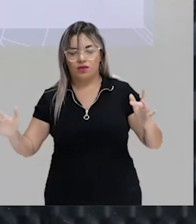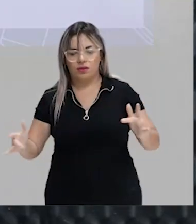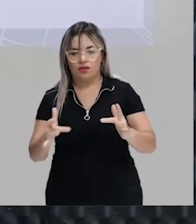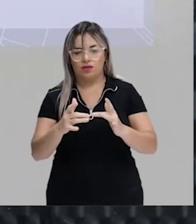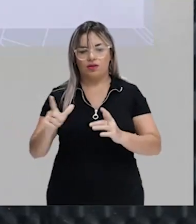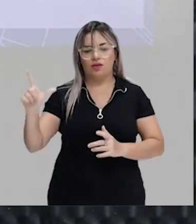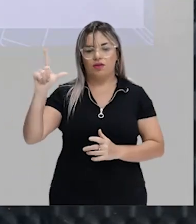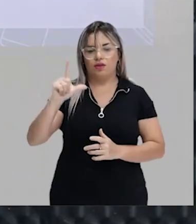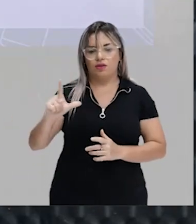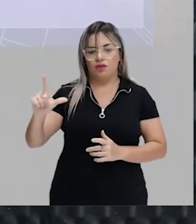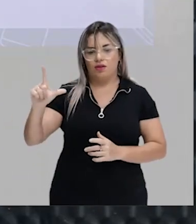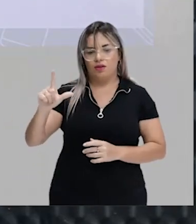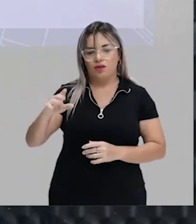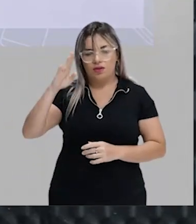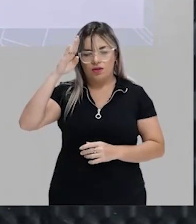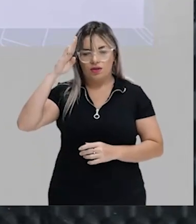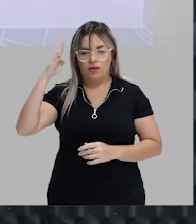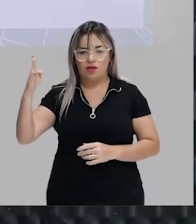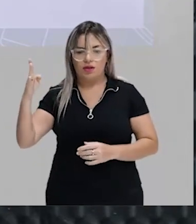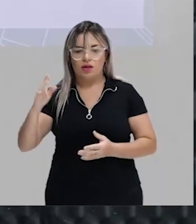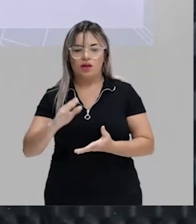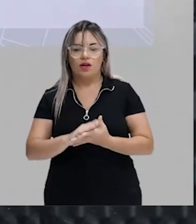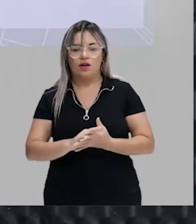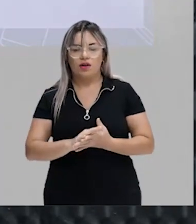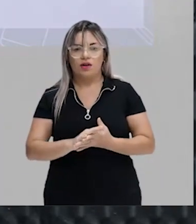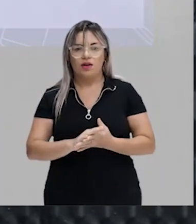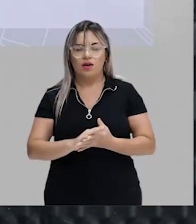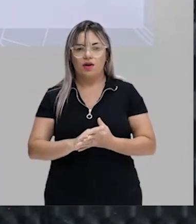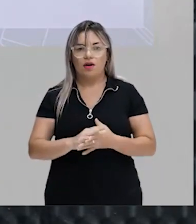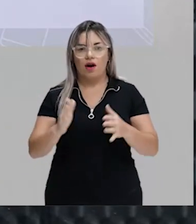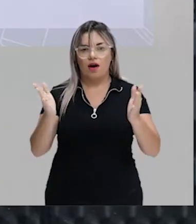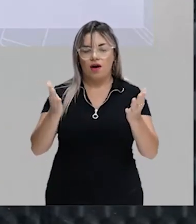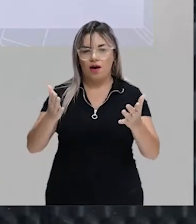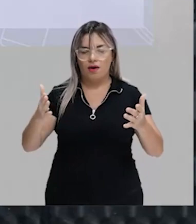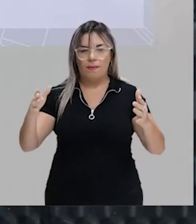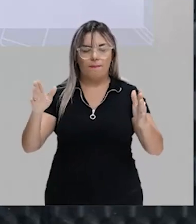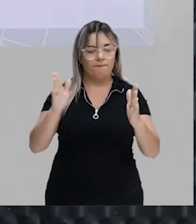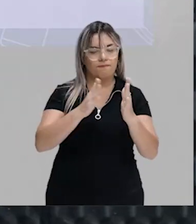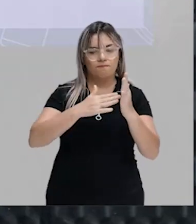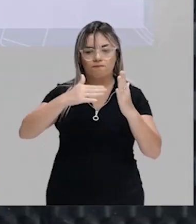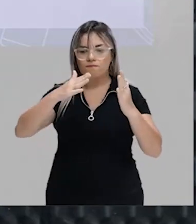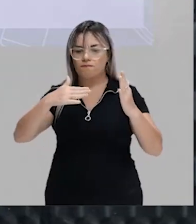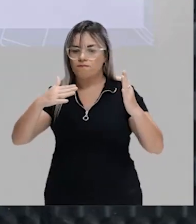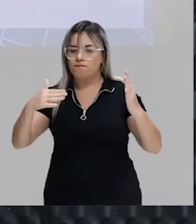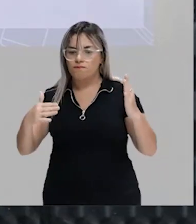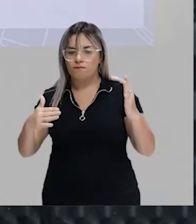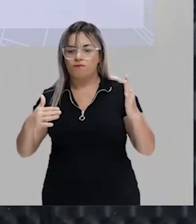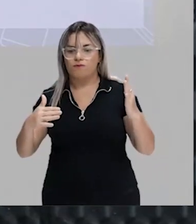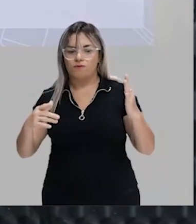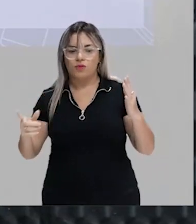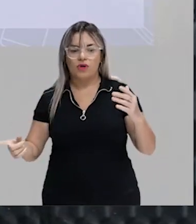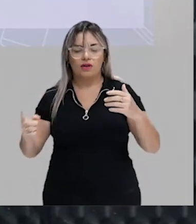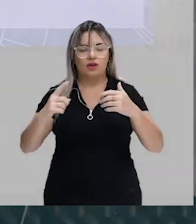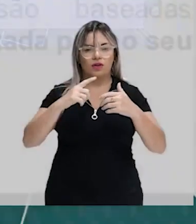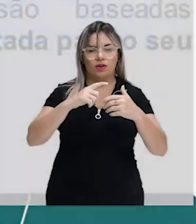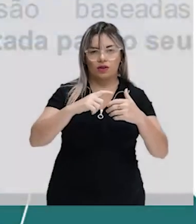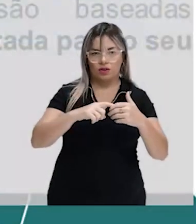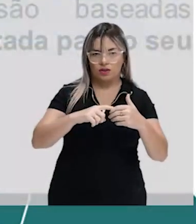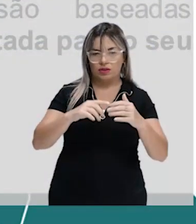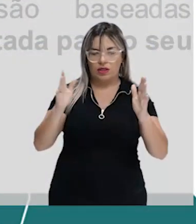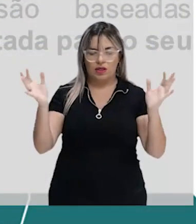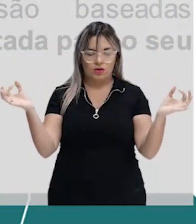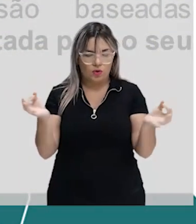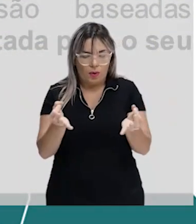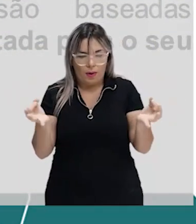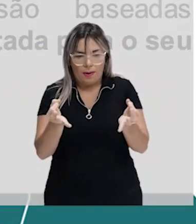seu rigor, né? Da sua perfeição, da sua fidelidade a esses modelos clássicos. E